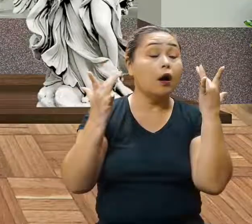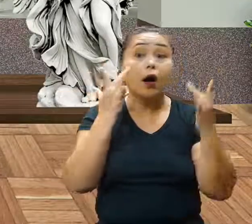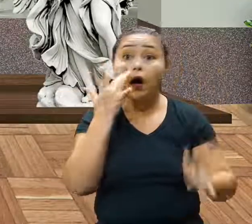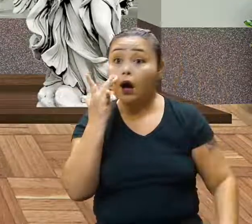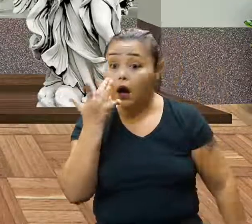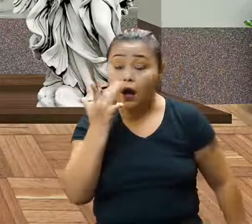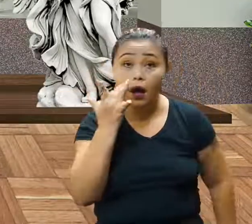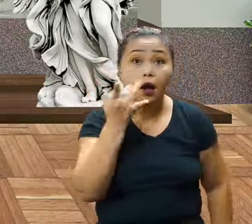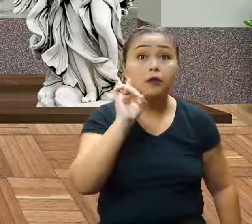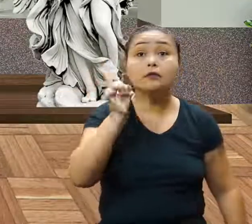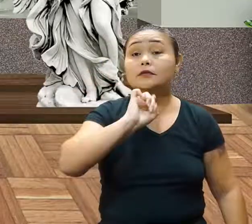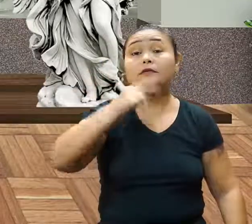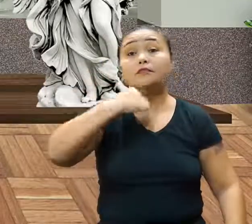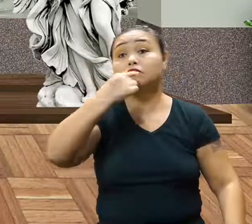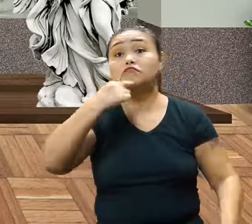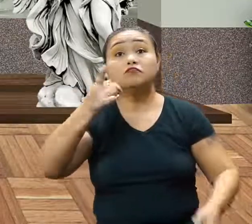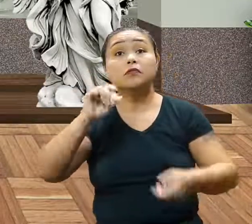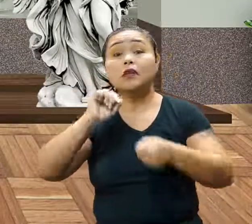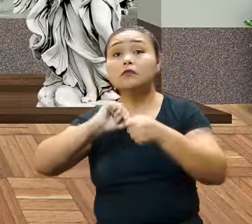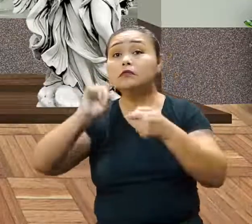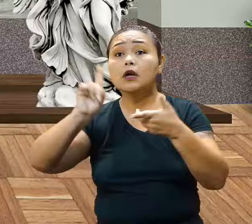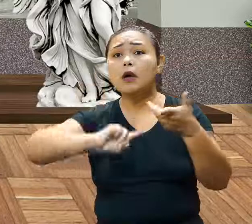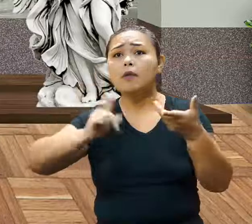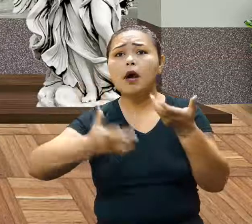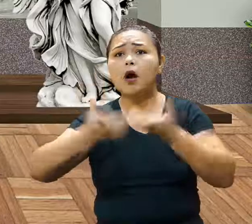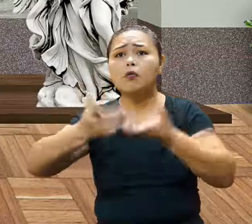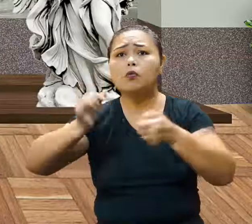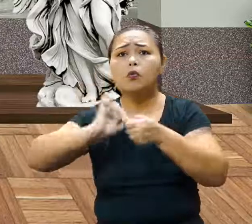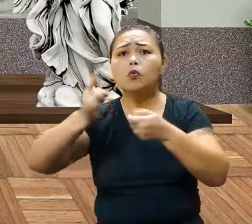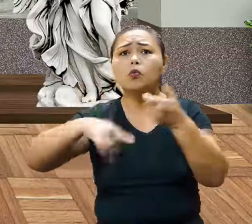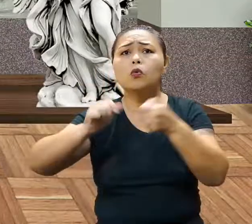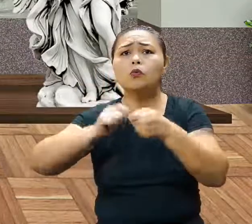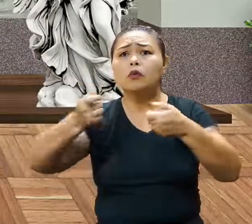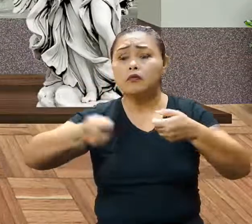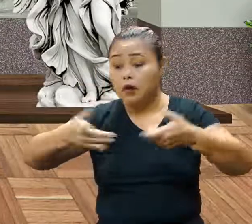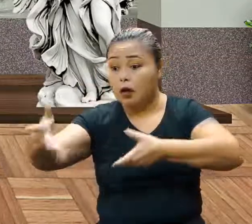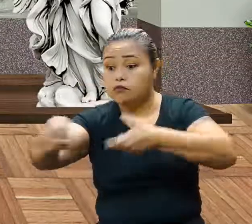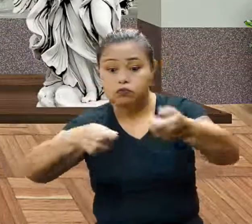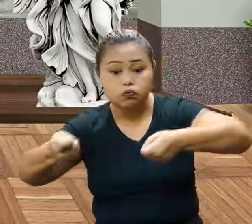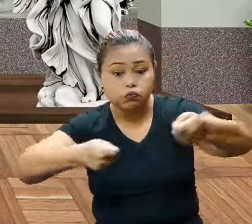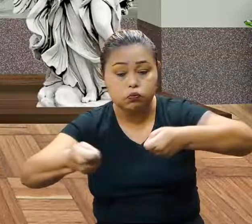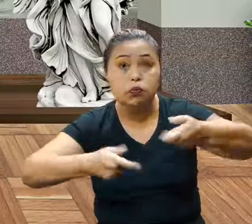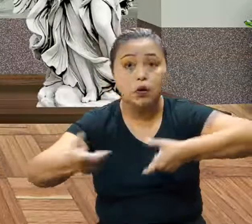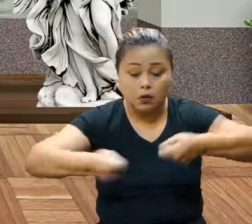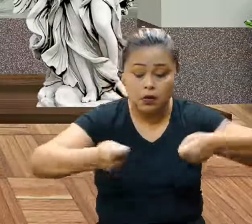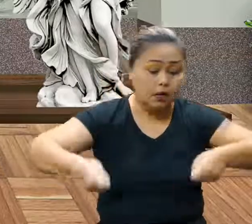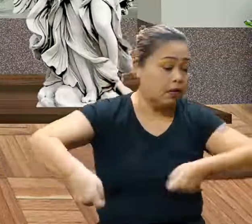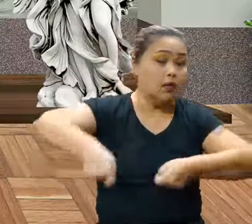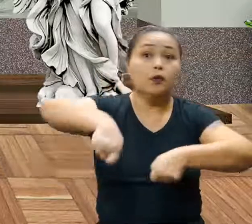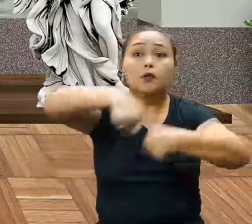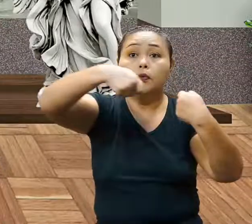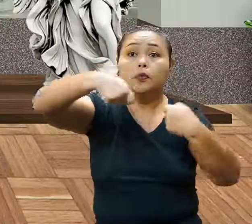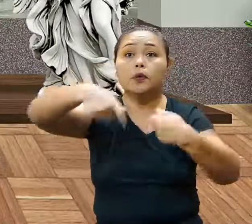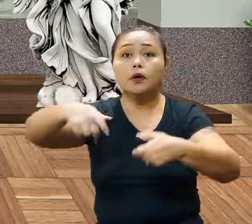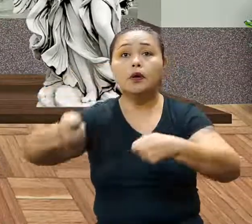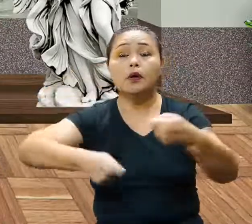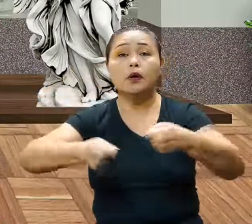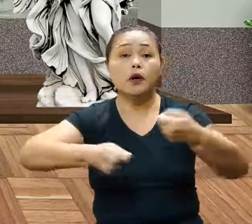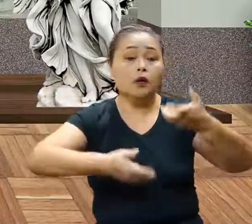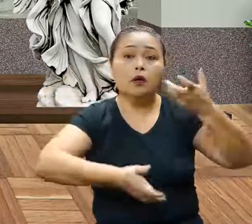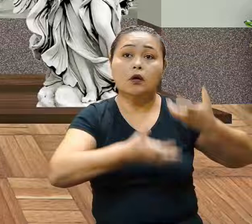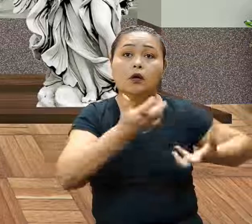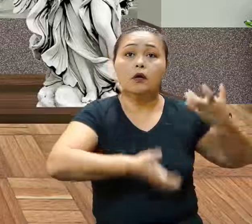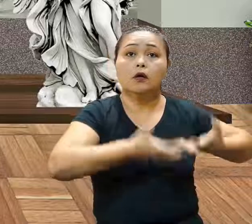dava nem tempo de queimar o ouro. Então o cara cuiava o ouro e jogava para poder queimar e fazia